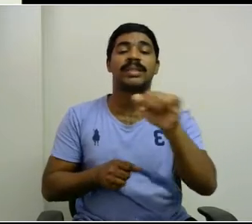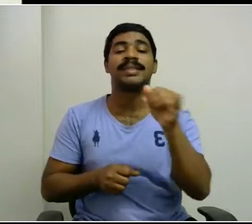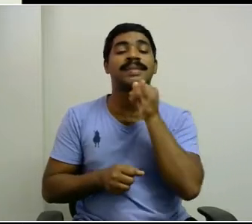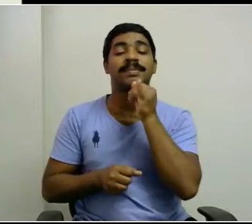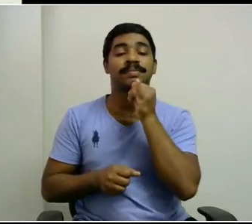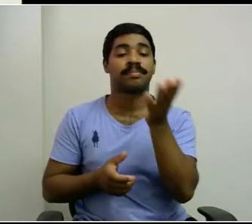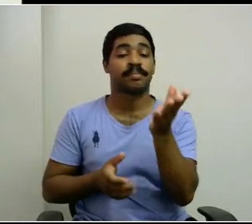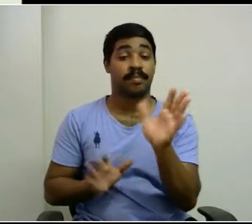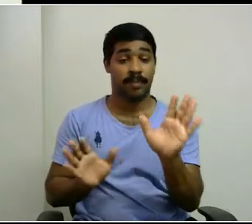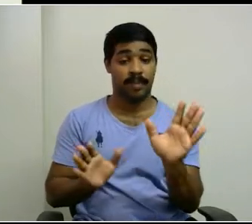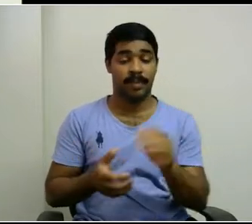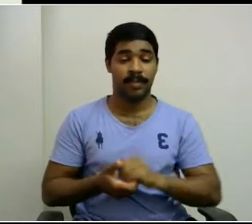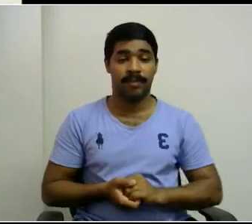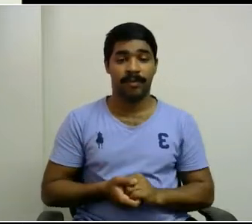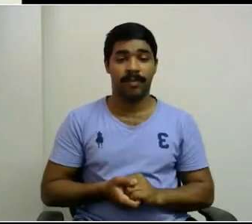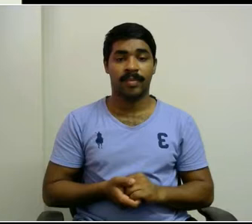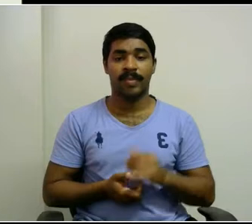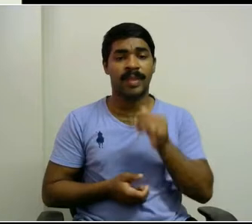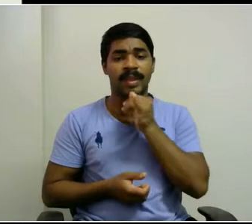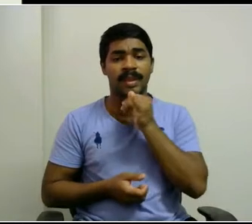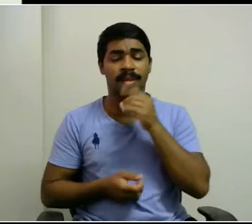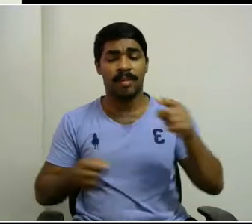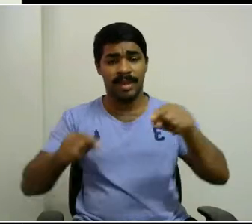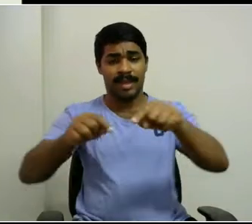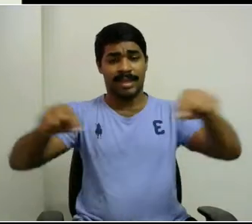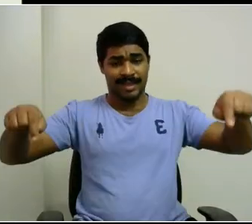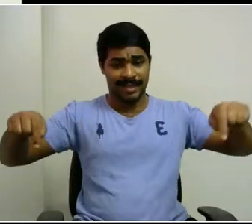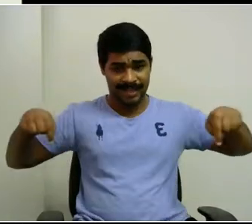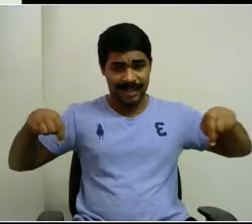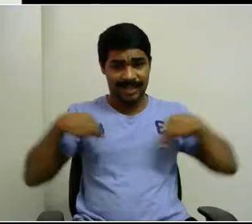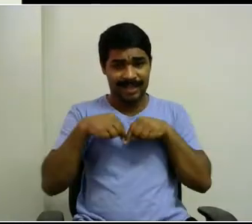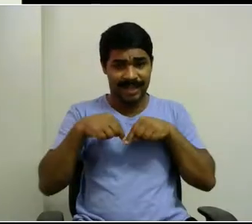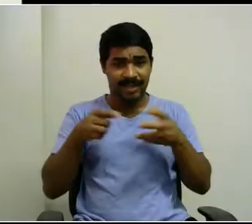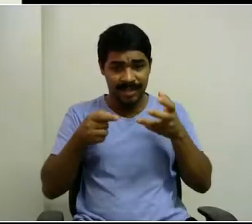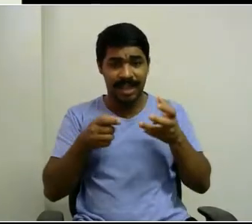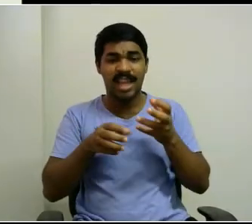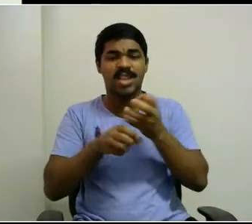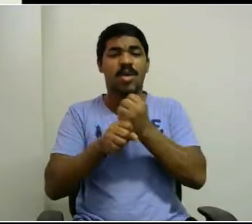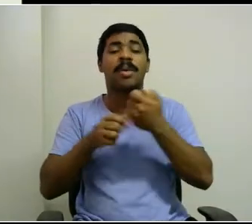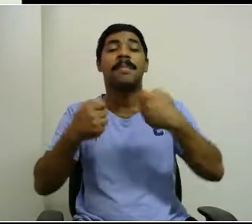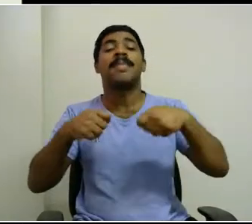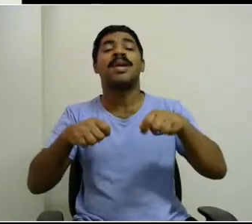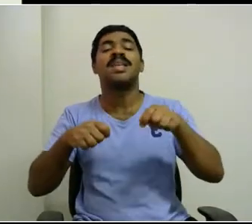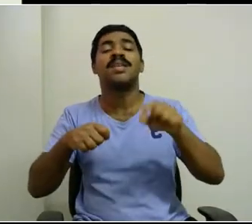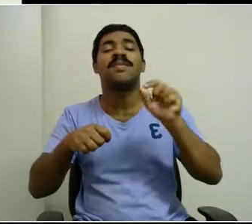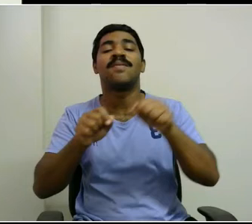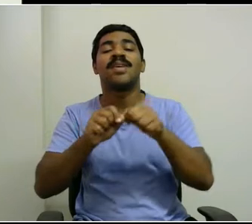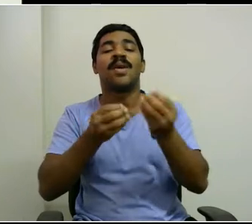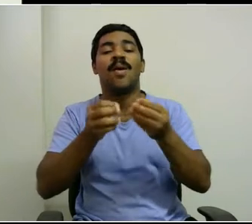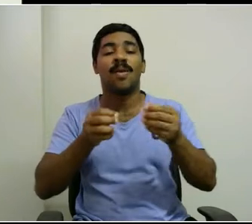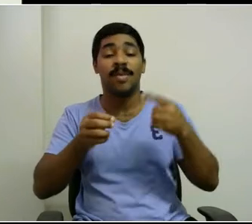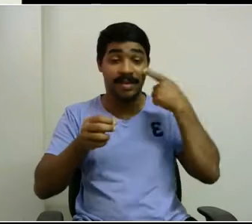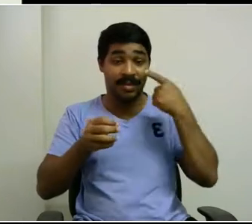volume da sala onde você está agora, você primeiro ia calcular a área da base do chão, certo? Depois você ia multiplicar